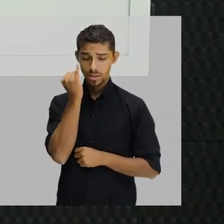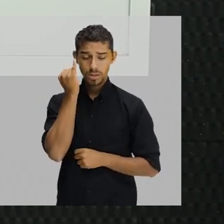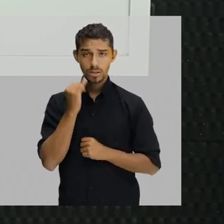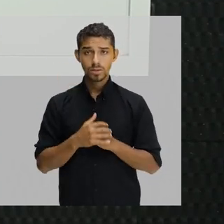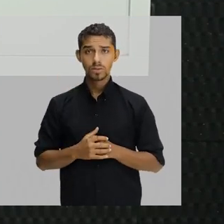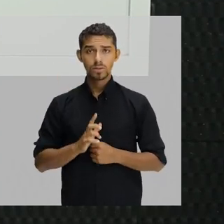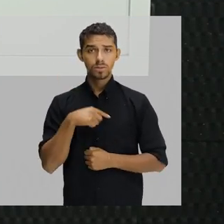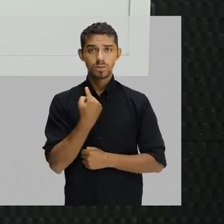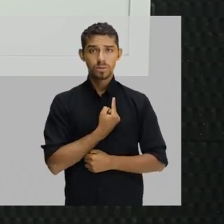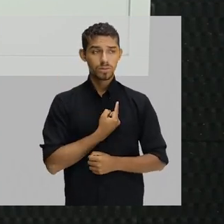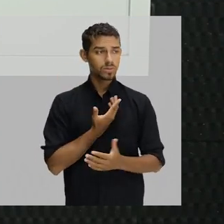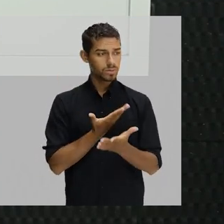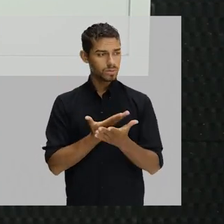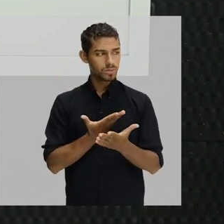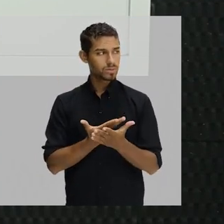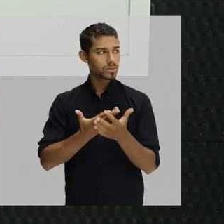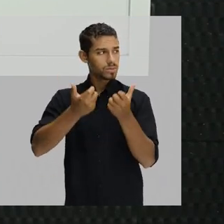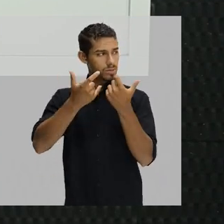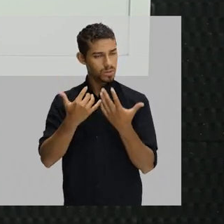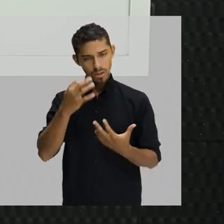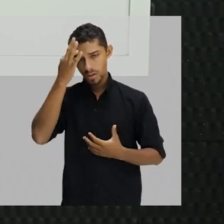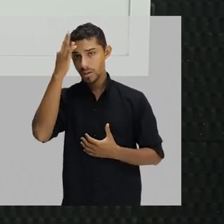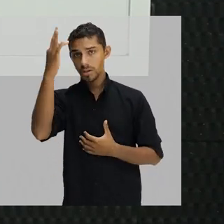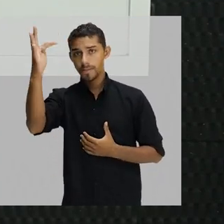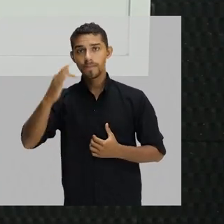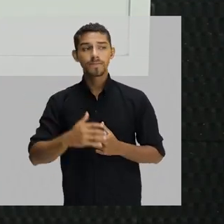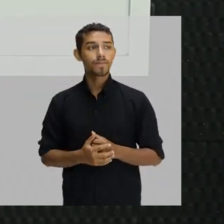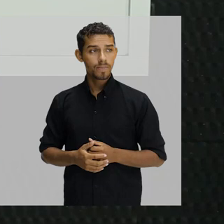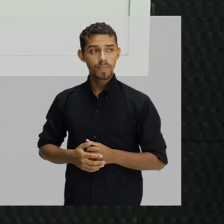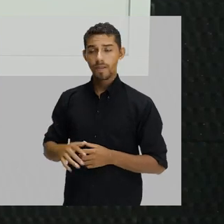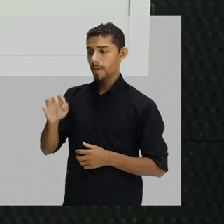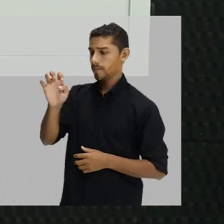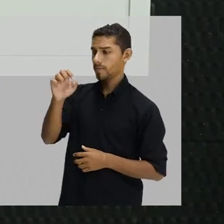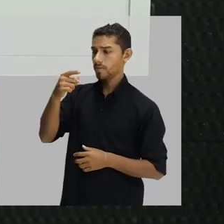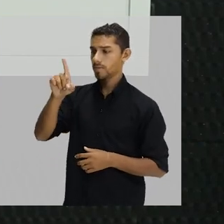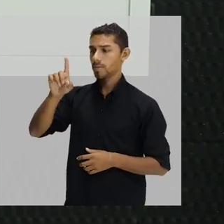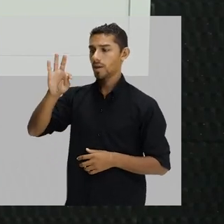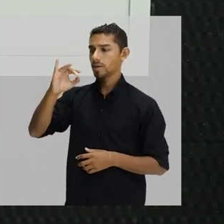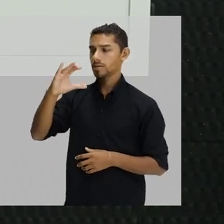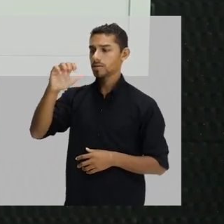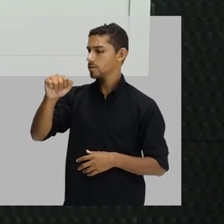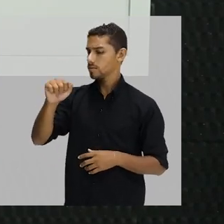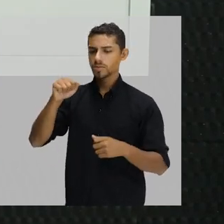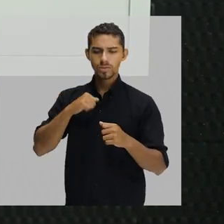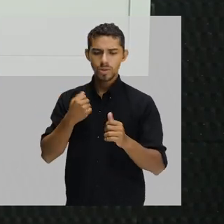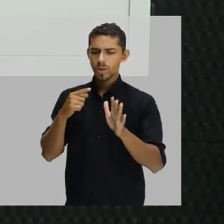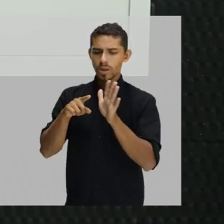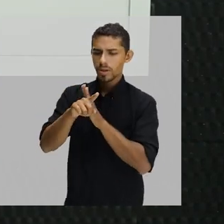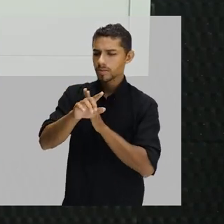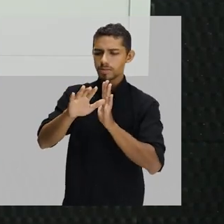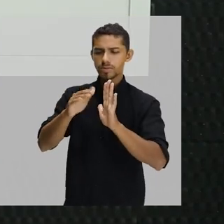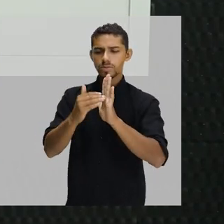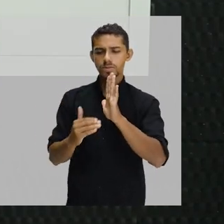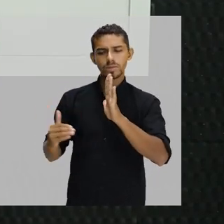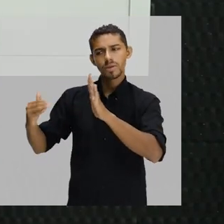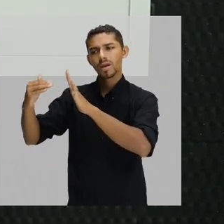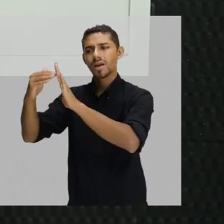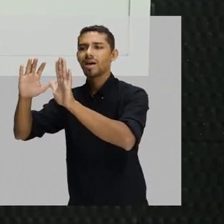aqui estudando a filosofia. Na filosofia, a ética, ela já ultrapassa um pouquinho a mera